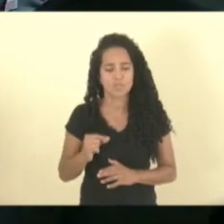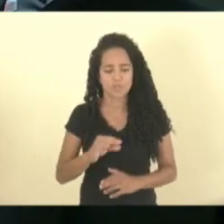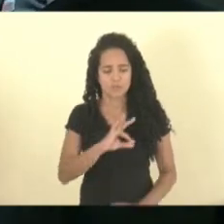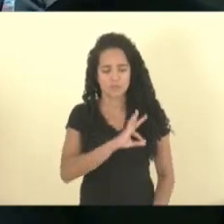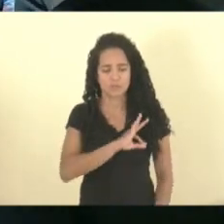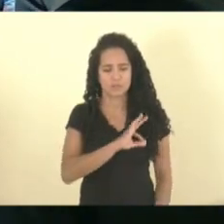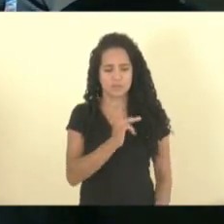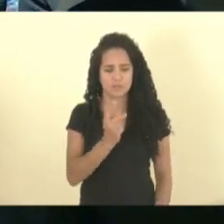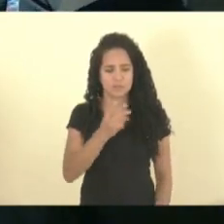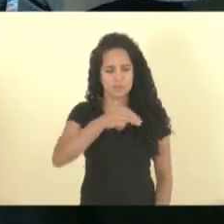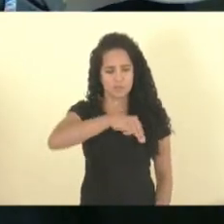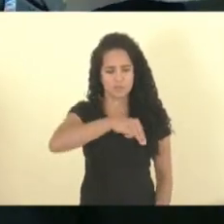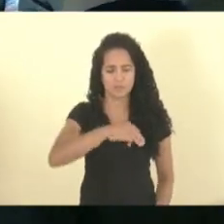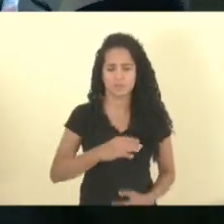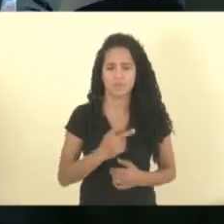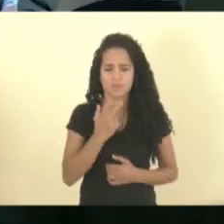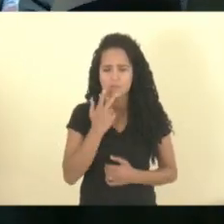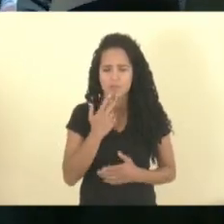Militar que